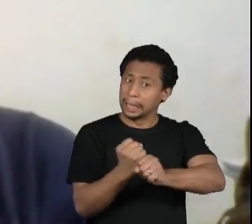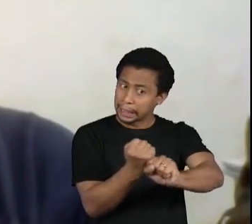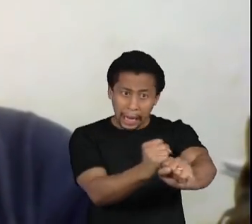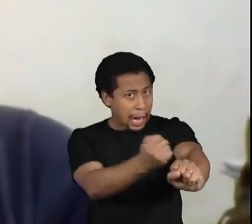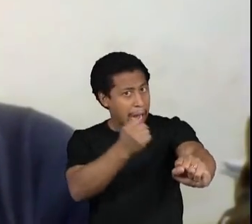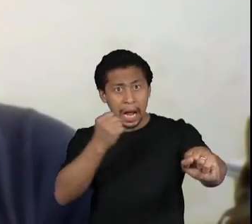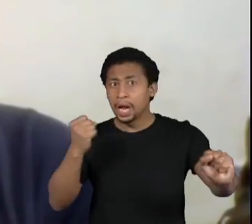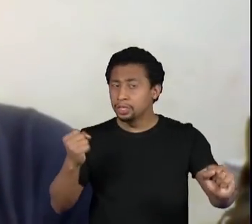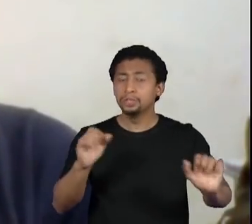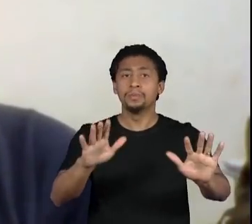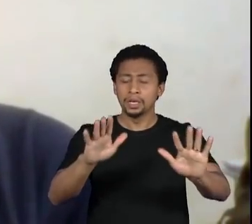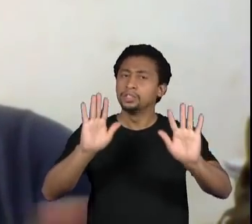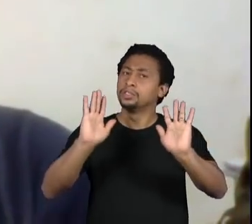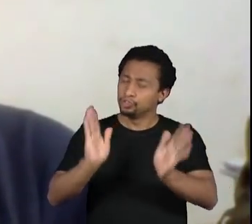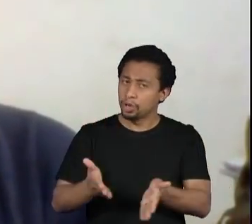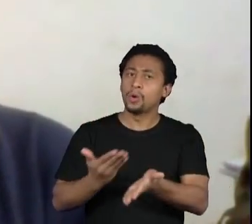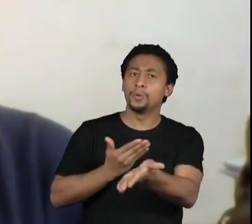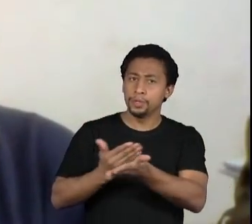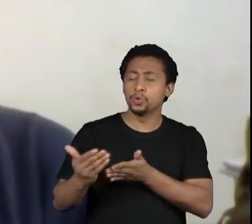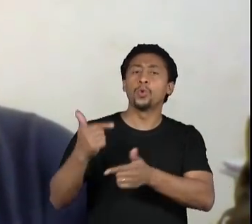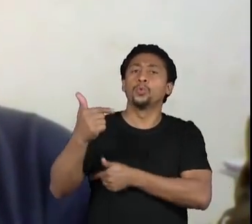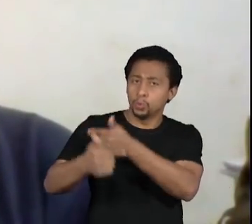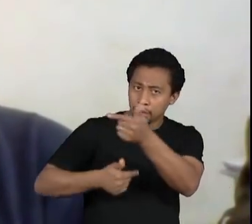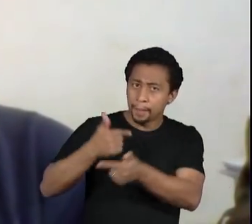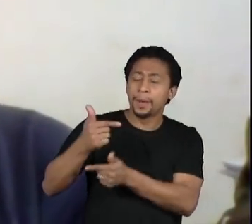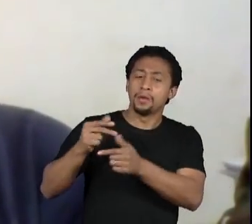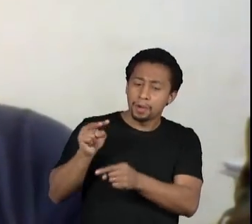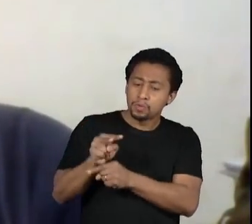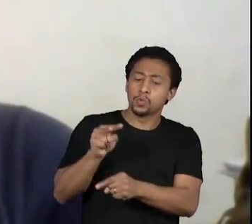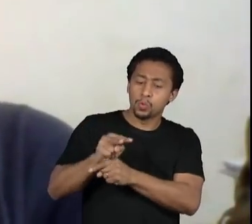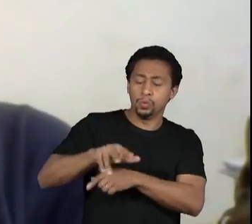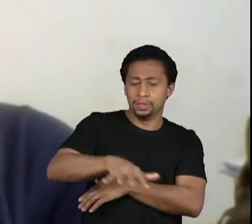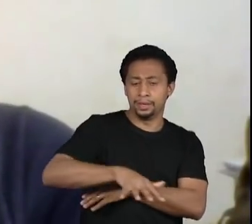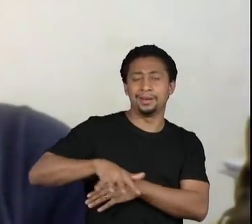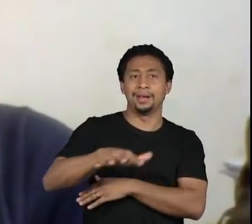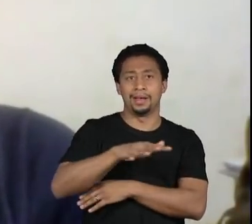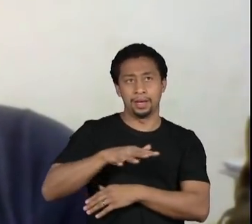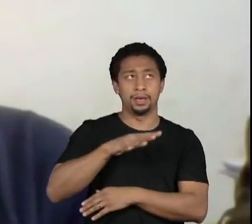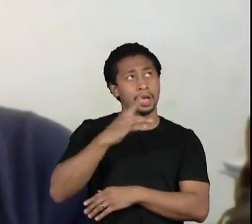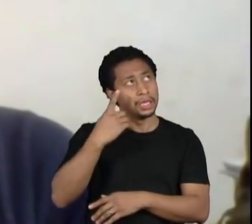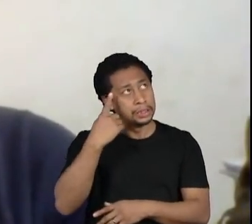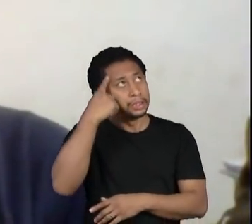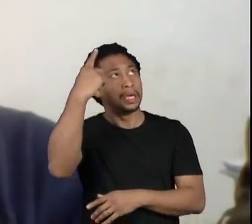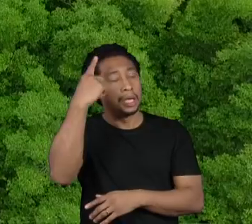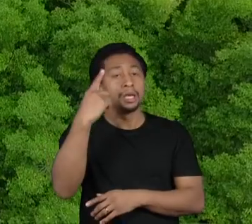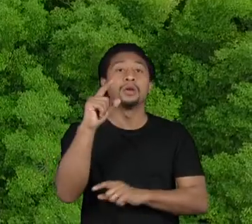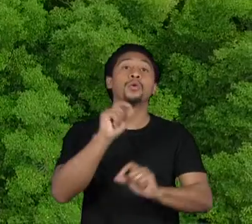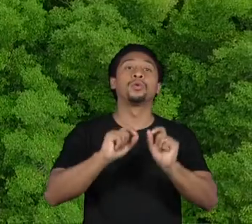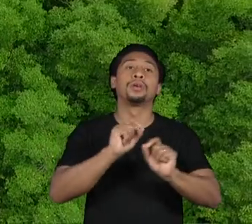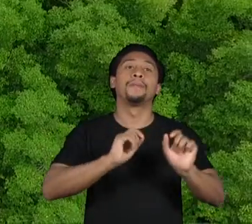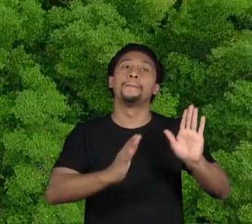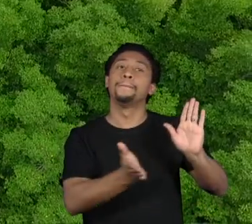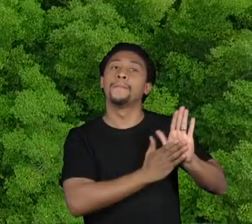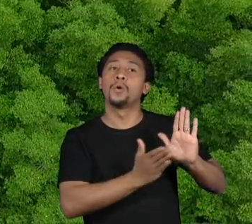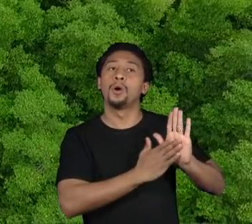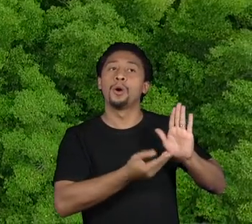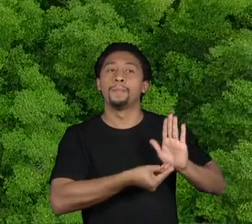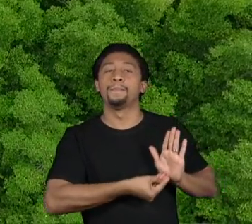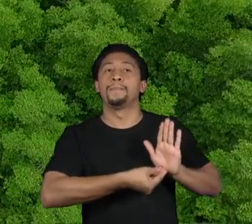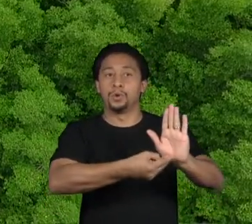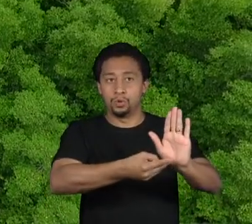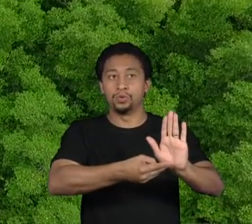né? Então, a ideia de recuperação dessas áreas, a ideia é de fazer propostas